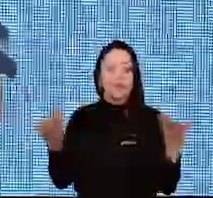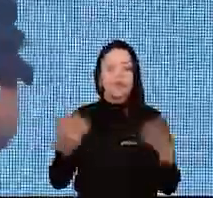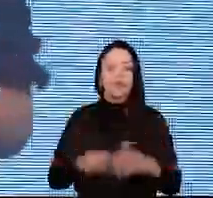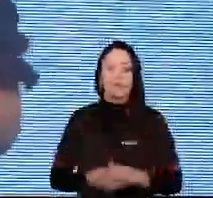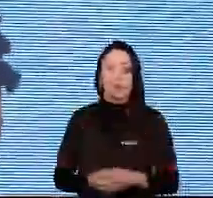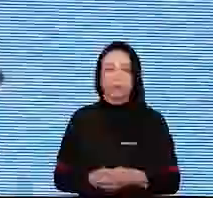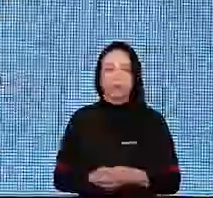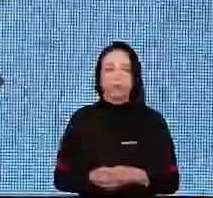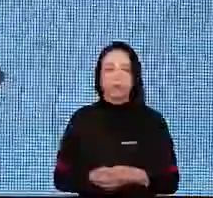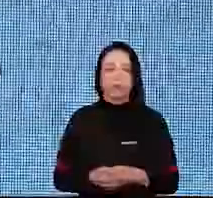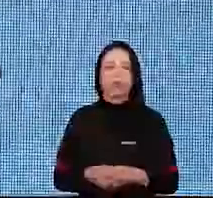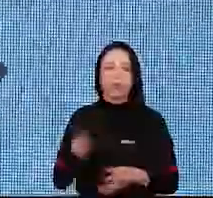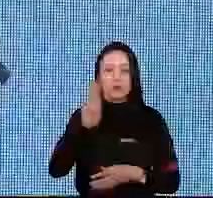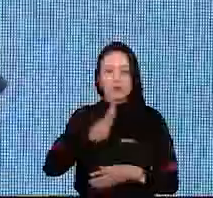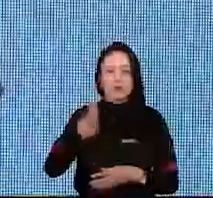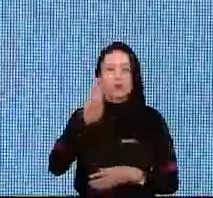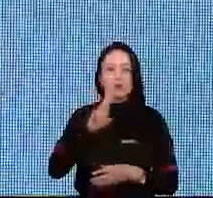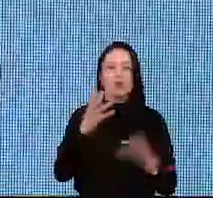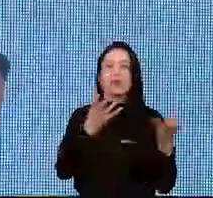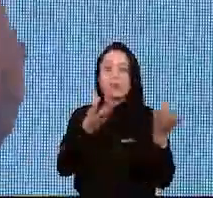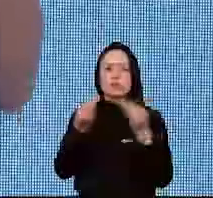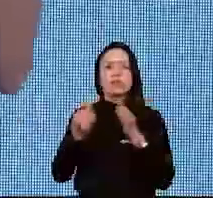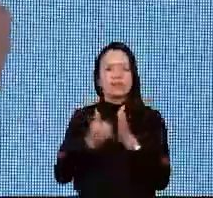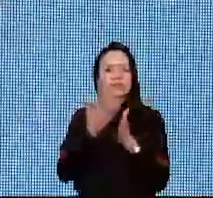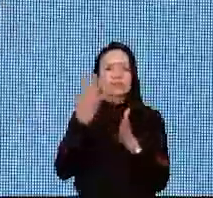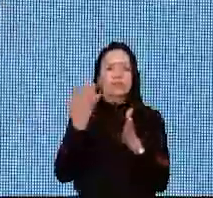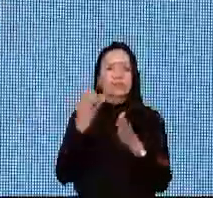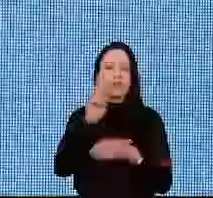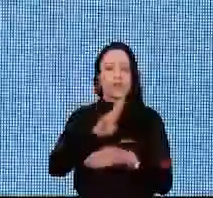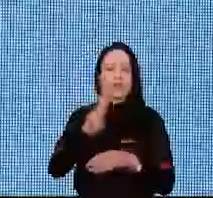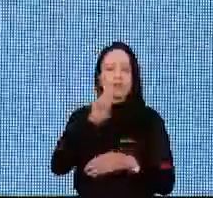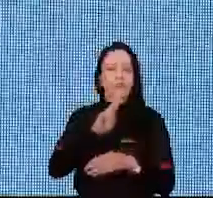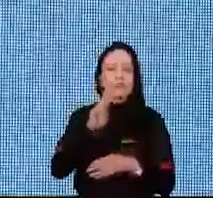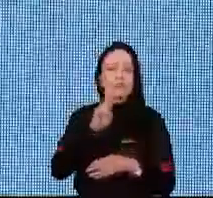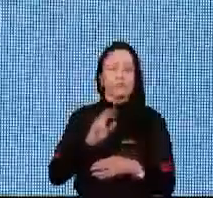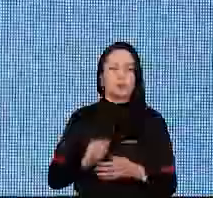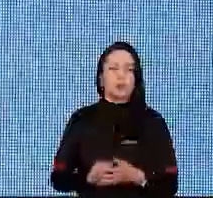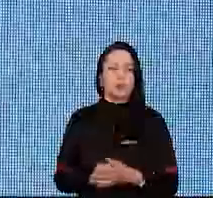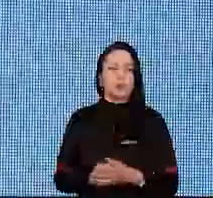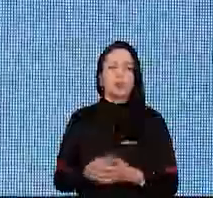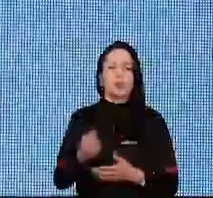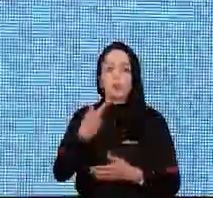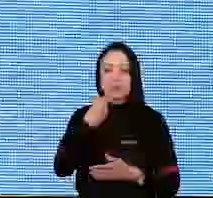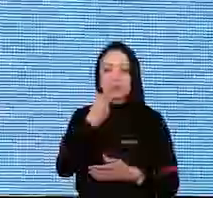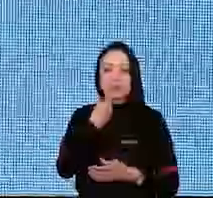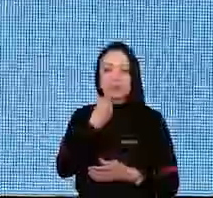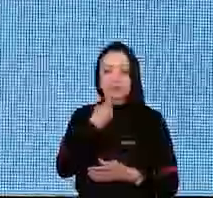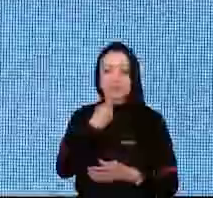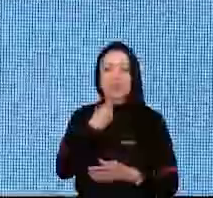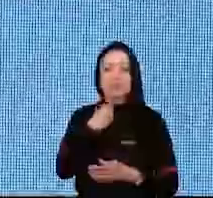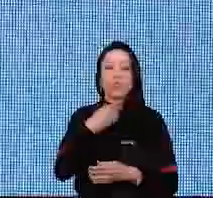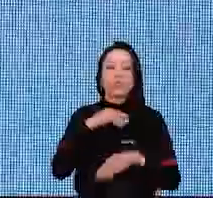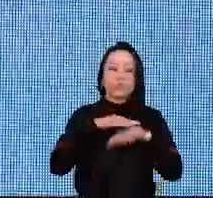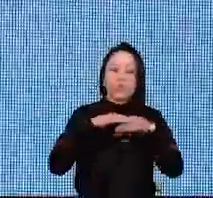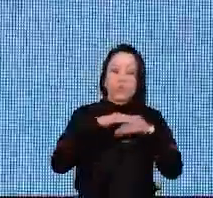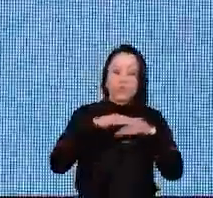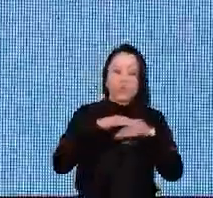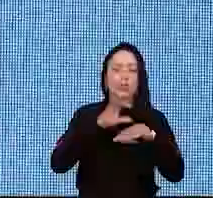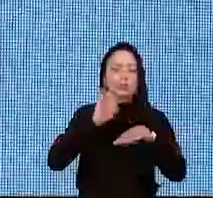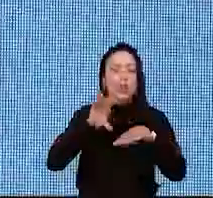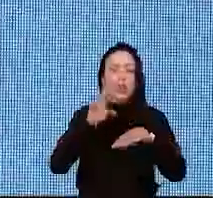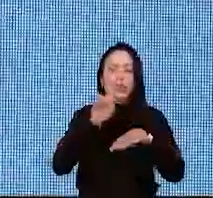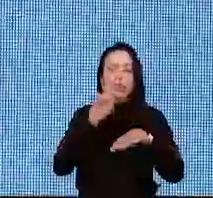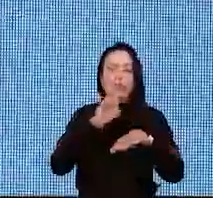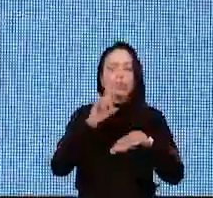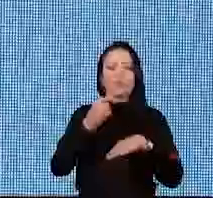corticoide. Eu uso, muitas vezes uso, inclusive com corticoide oral, não só tópico. E a